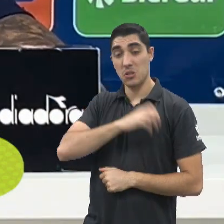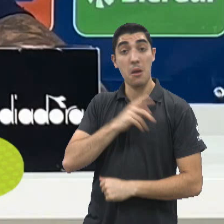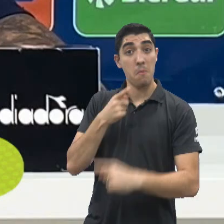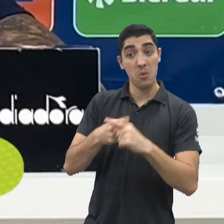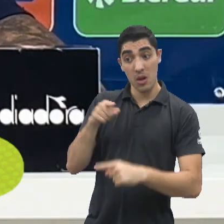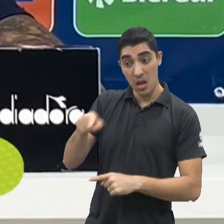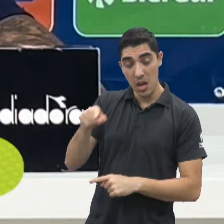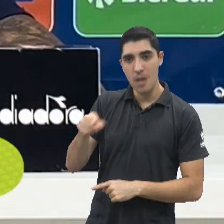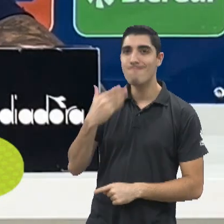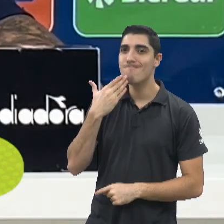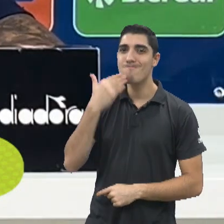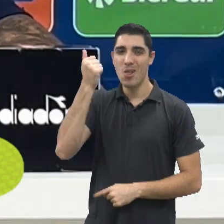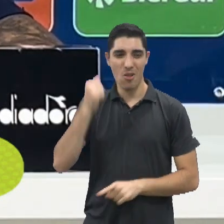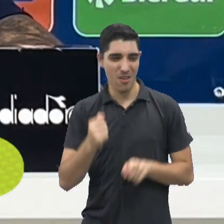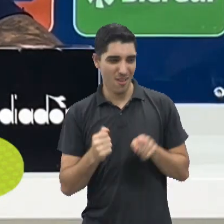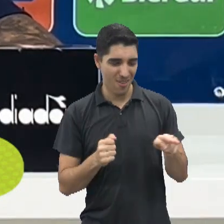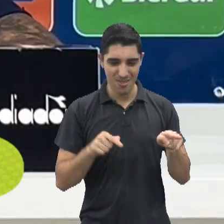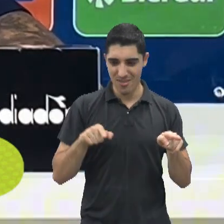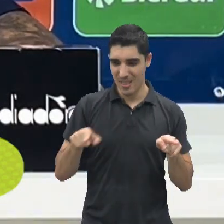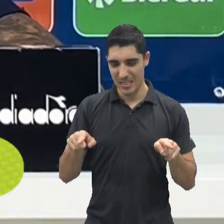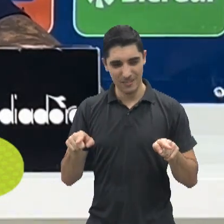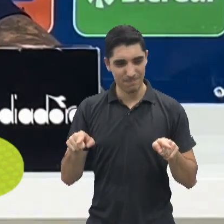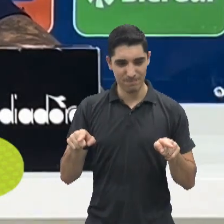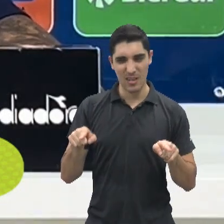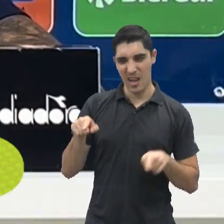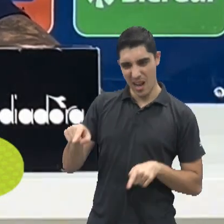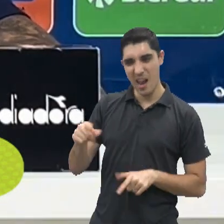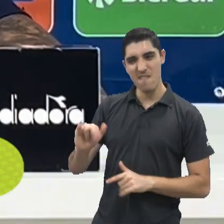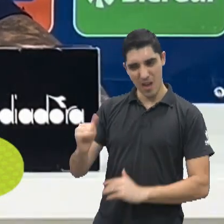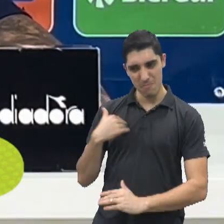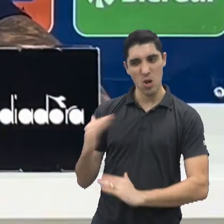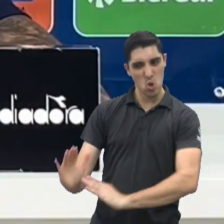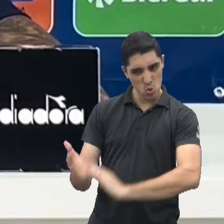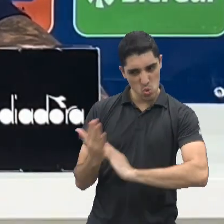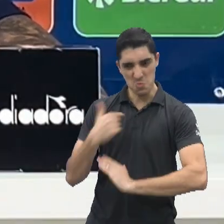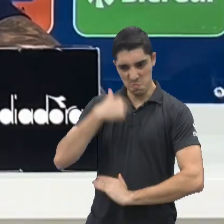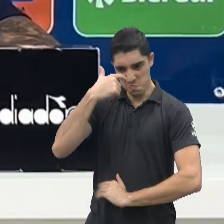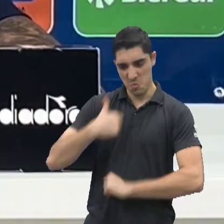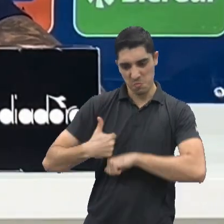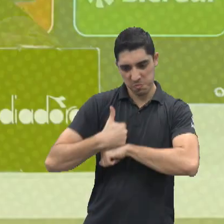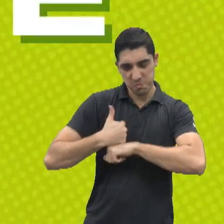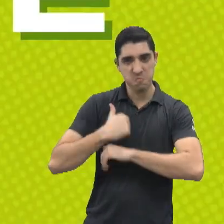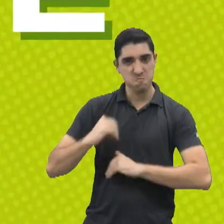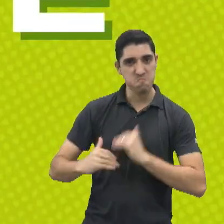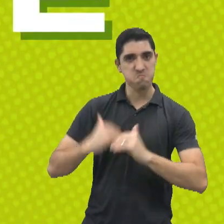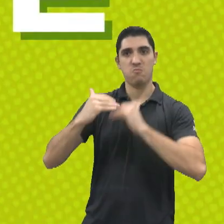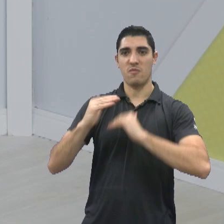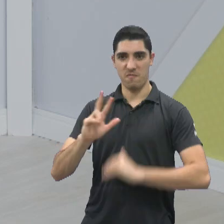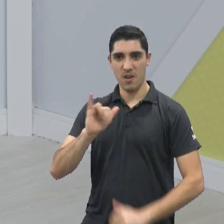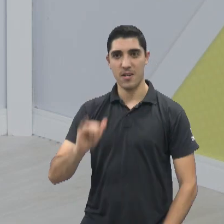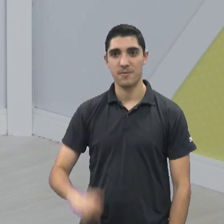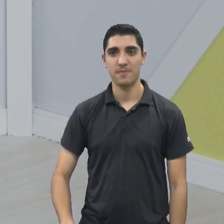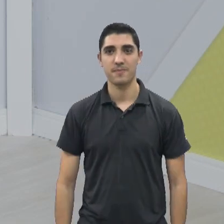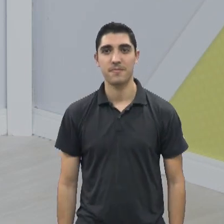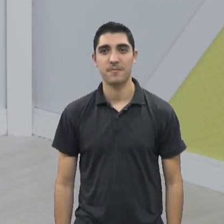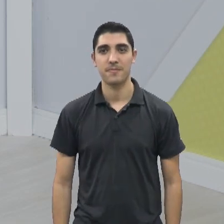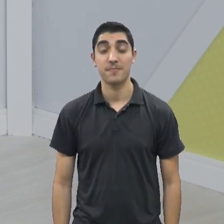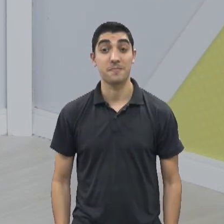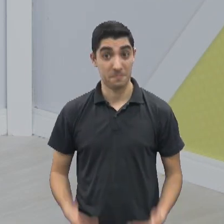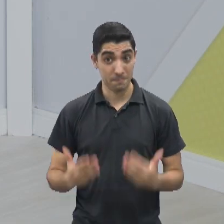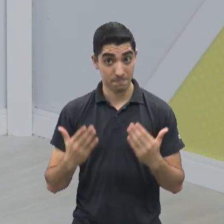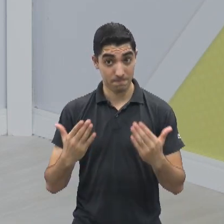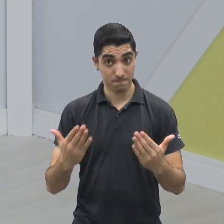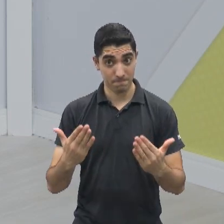melhor escolha ali para minha carreira. Então eu não pensei 2 vezes. Chegou a proposta, falei, cara, eu quero ser jogador do São José. Tá aí